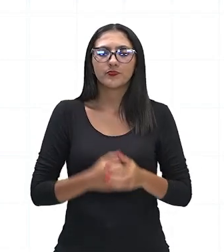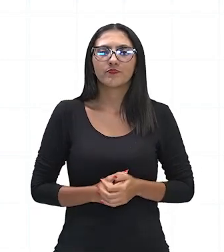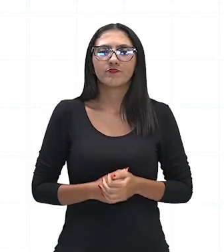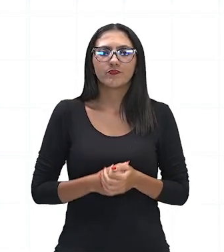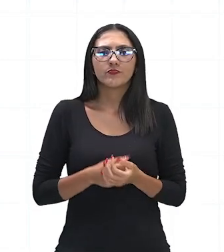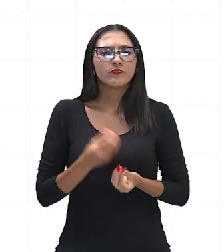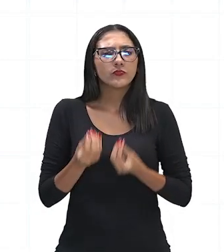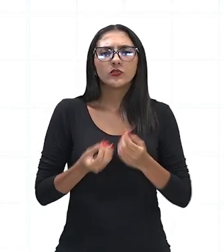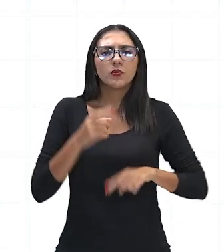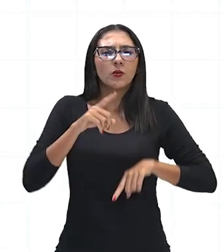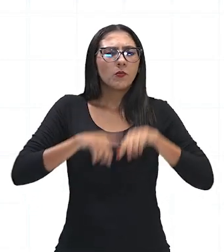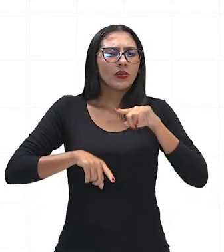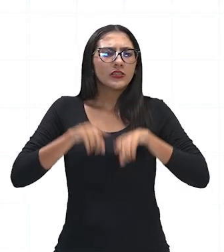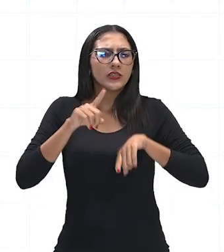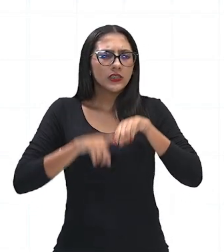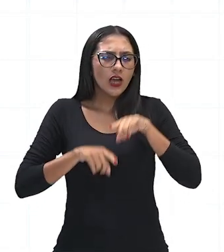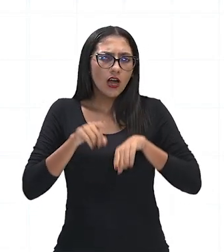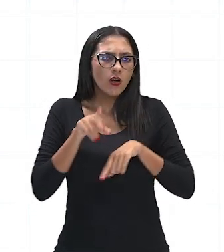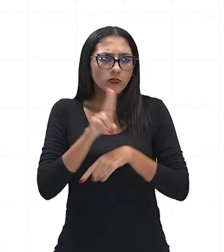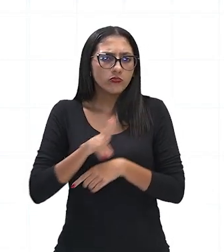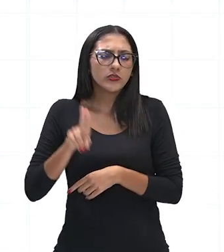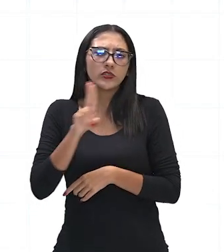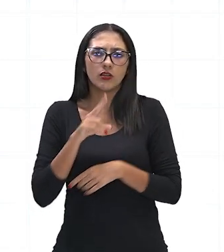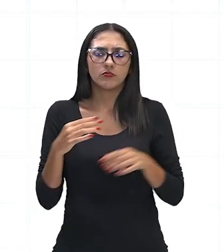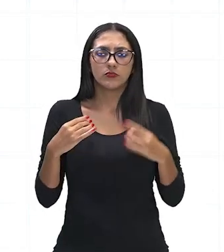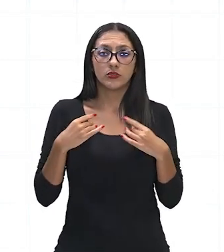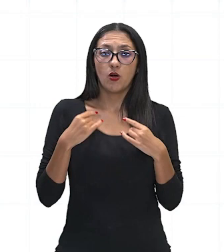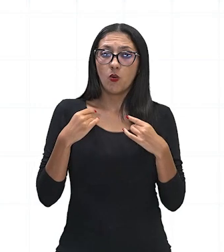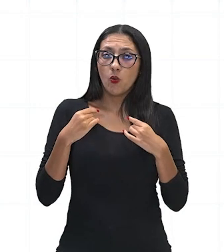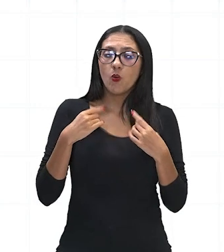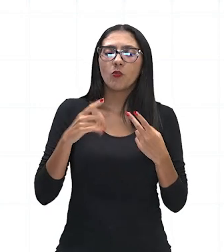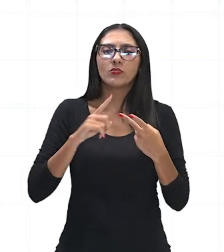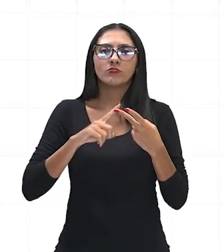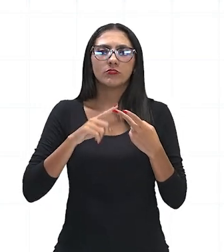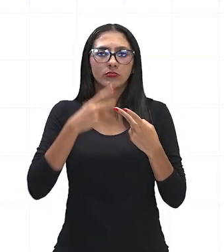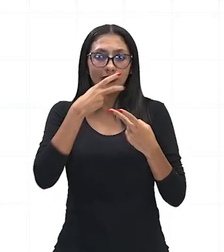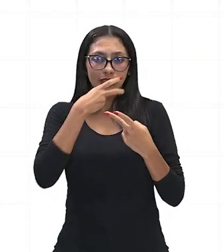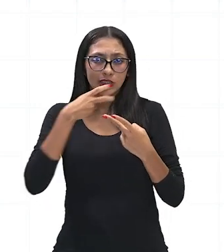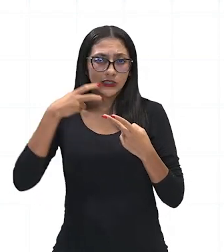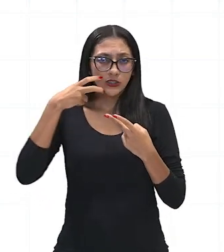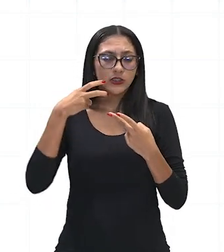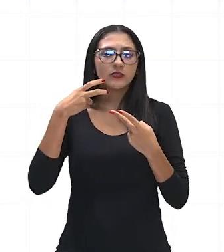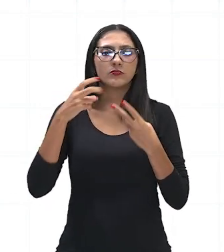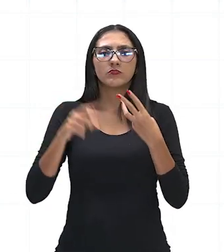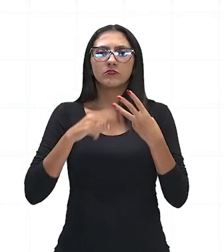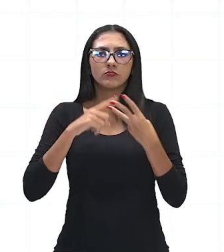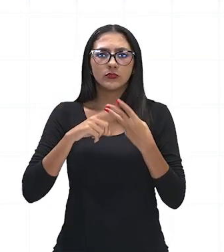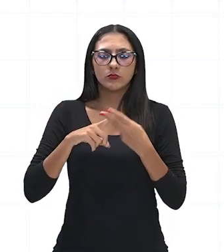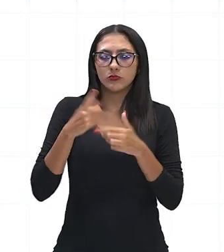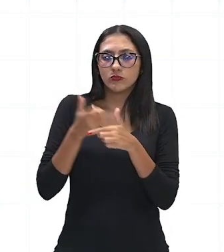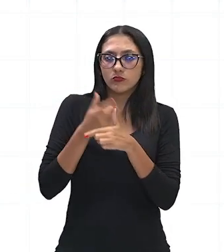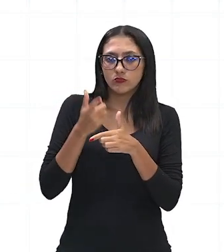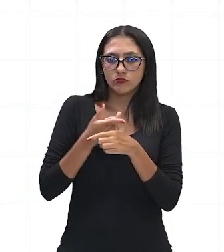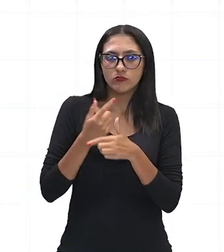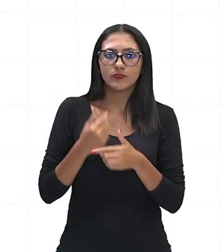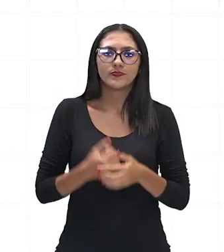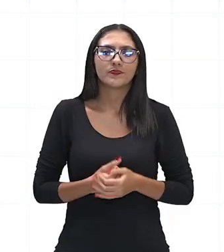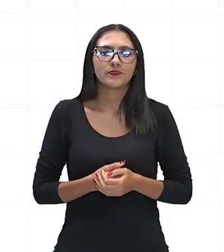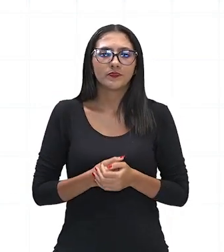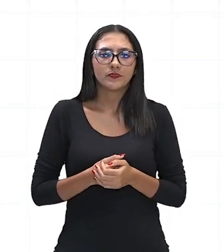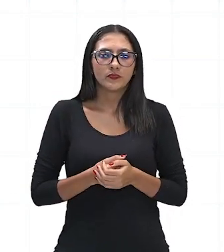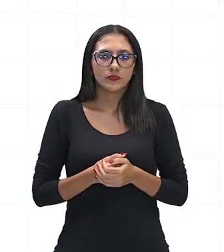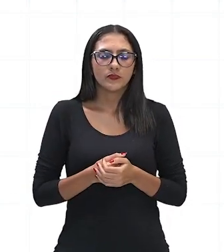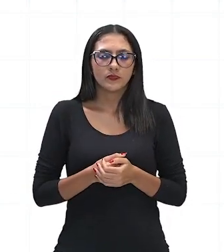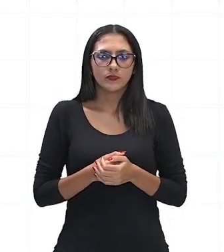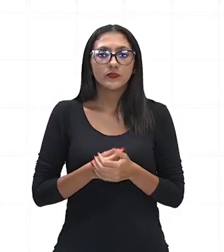equipamentos, como vocês observam aí, o uniforme, o protetor bucal e a chuteira. E é permitido, né,